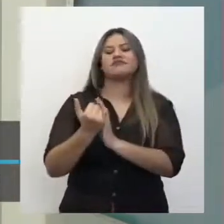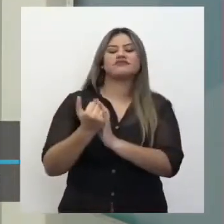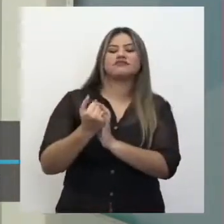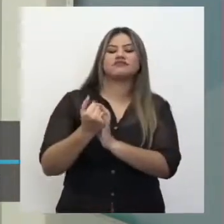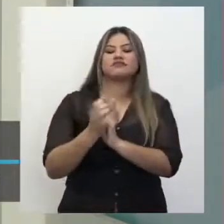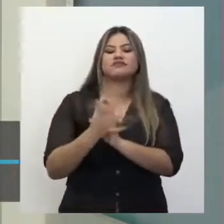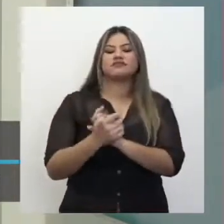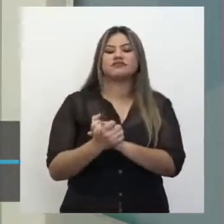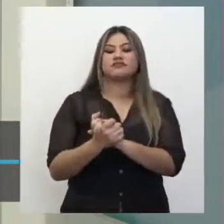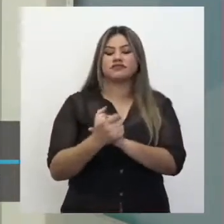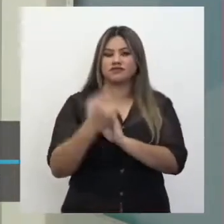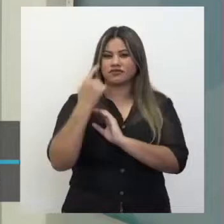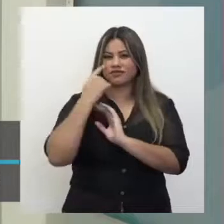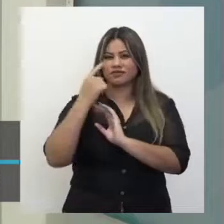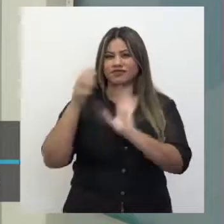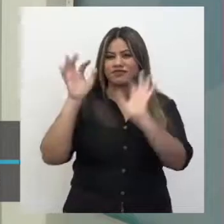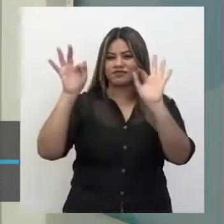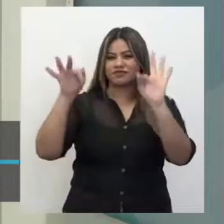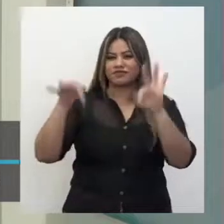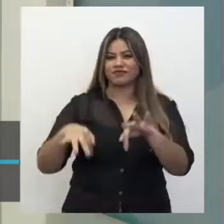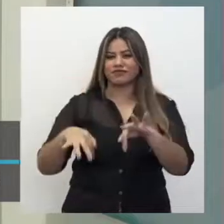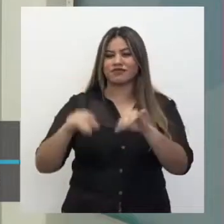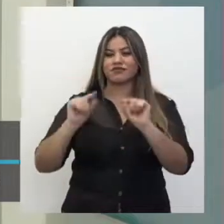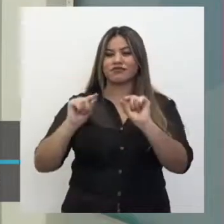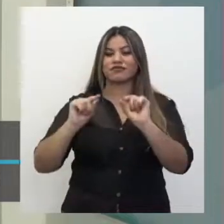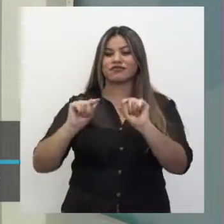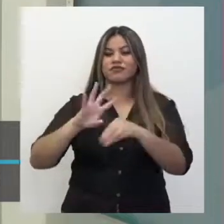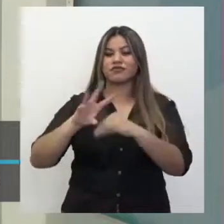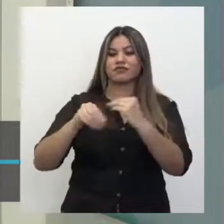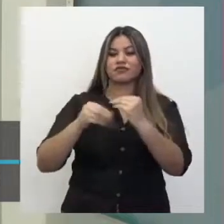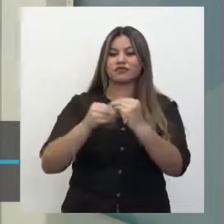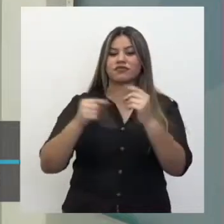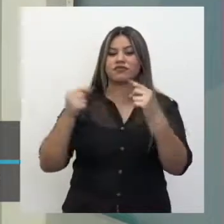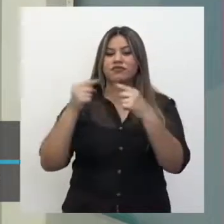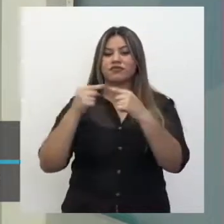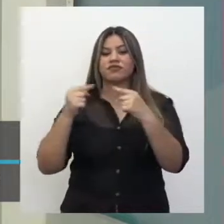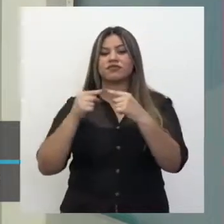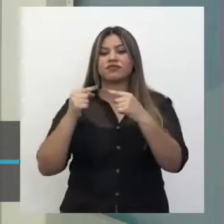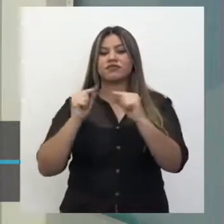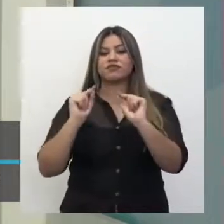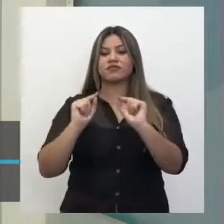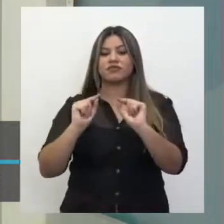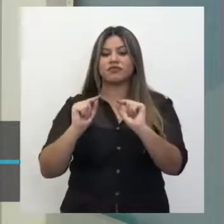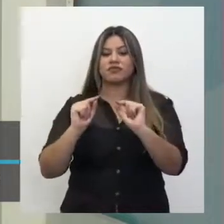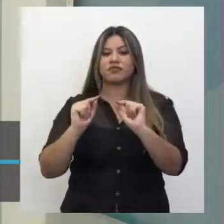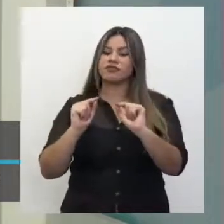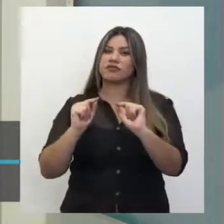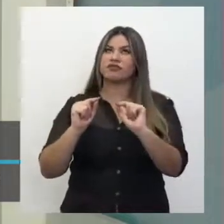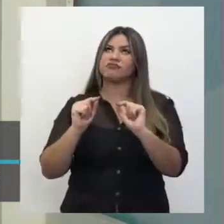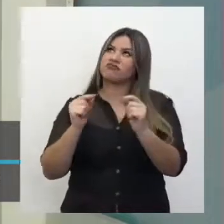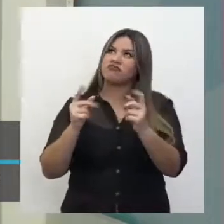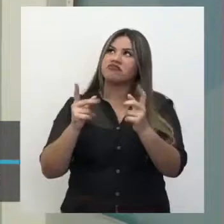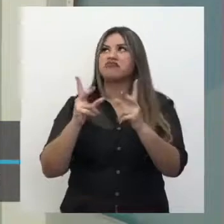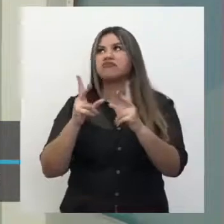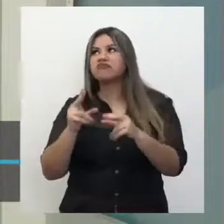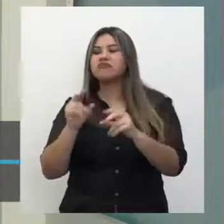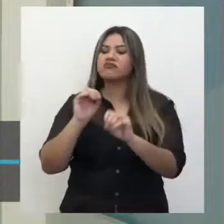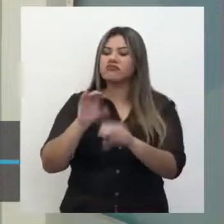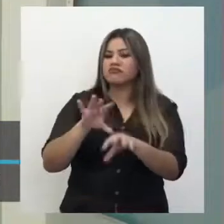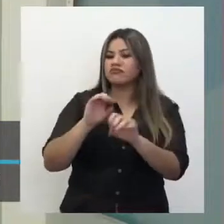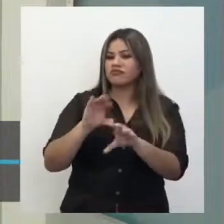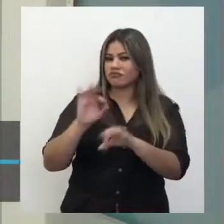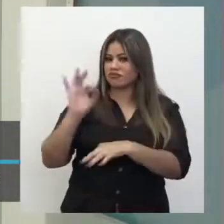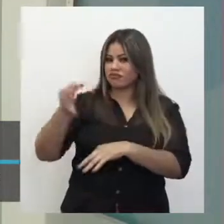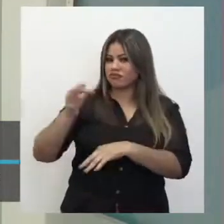Trouxe nesse final aí do conto um comentário que soa pra gente como um ensinamento, certo? Só